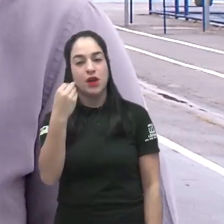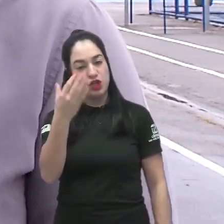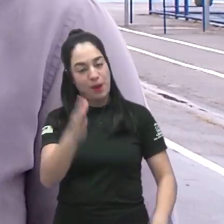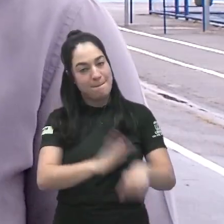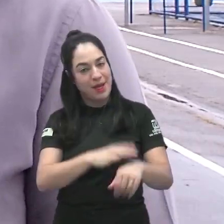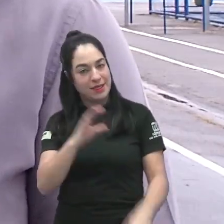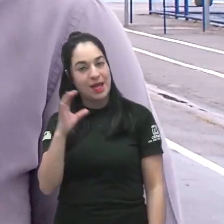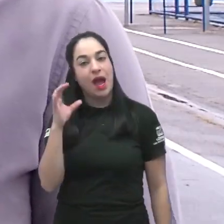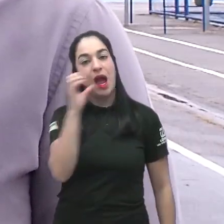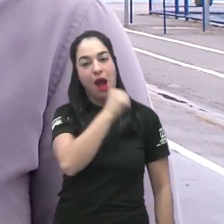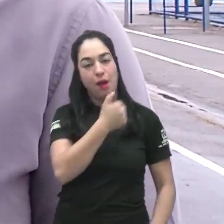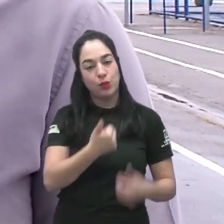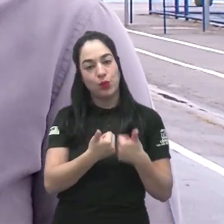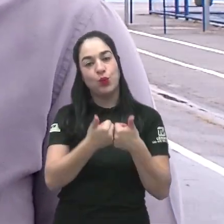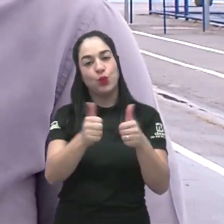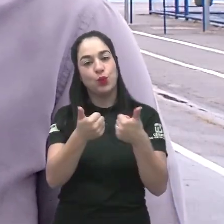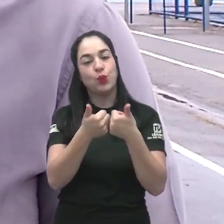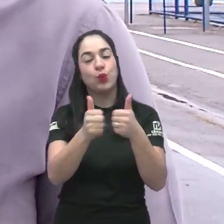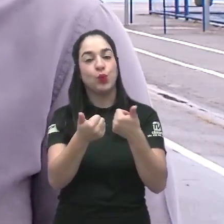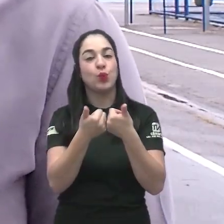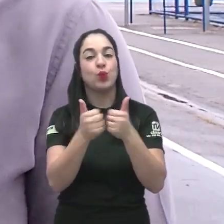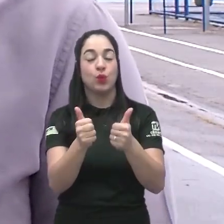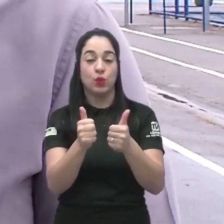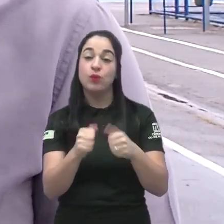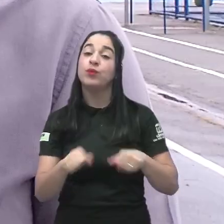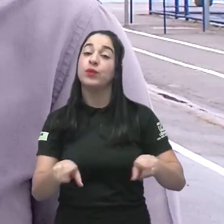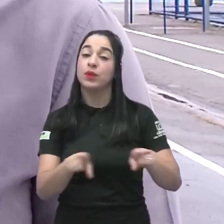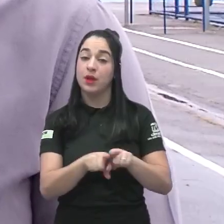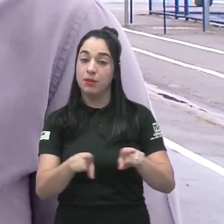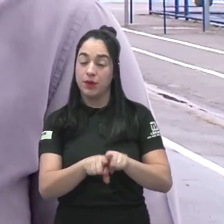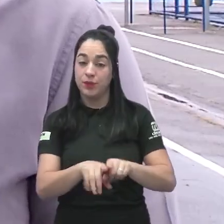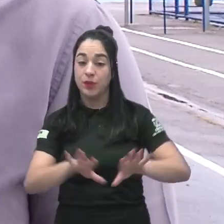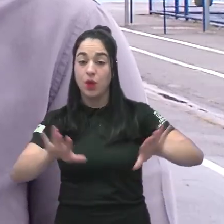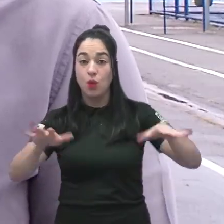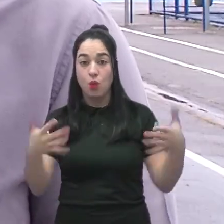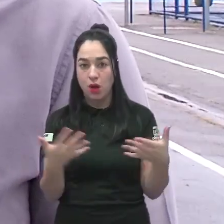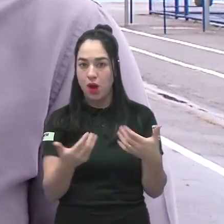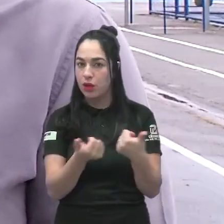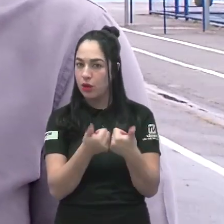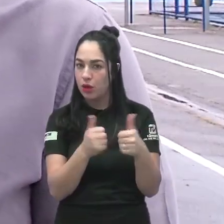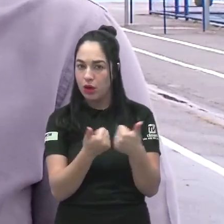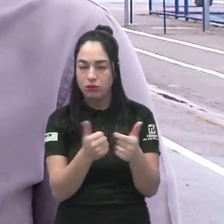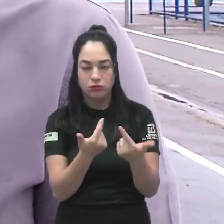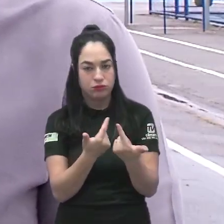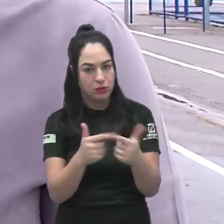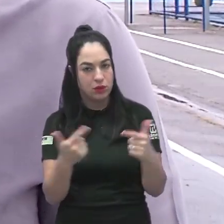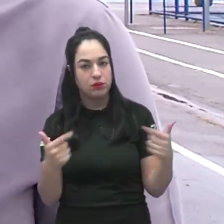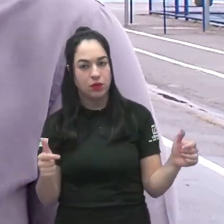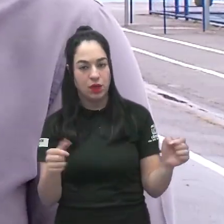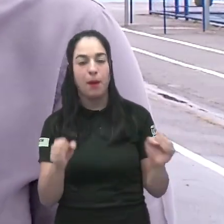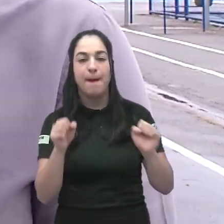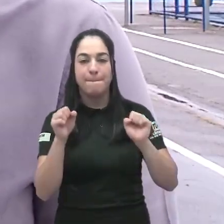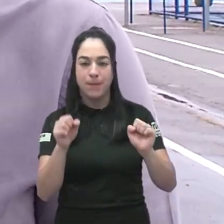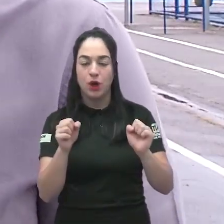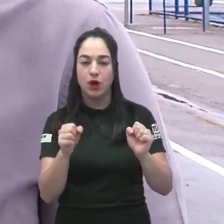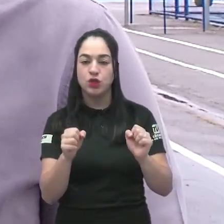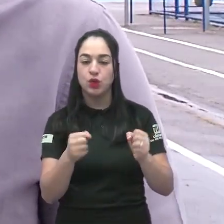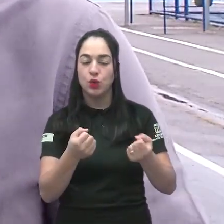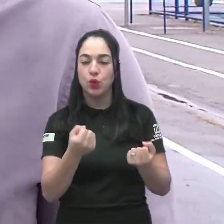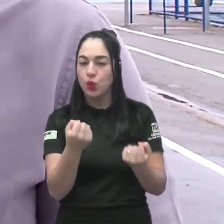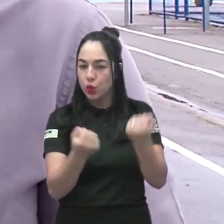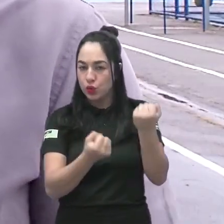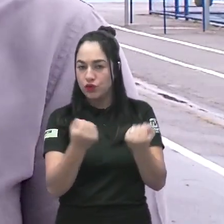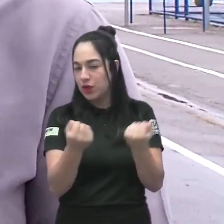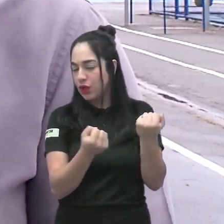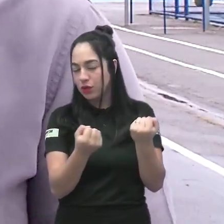viagem, auxilia na fluidez do próprio transporte público e também, quando não tem um VLP, ela abre para transversal, né?